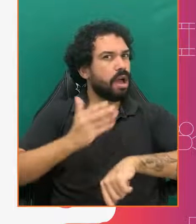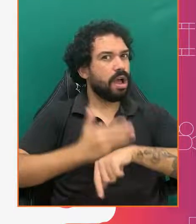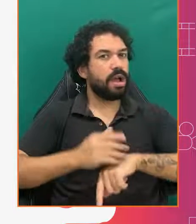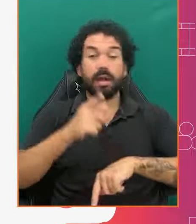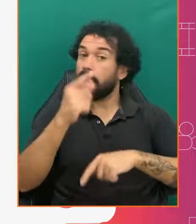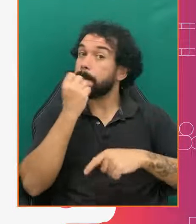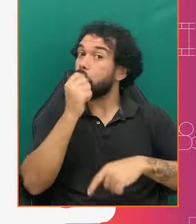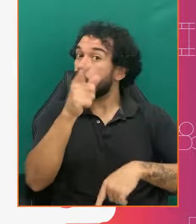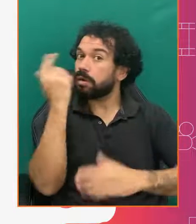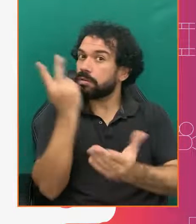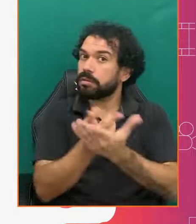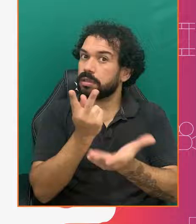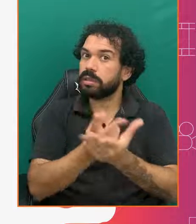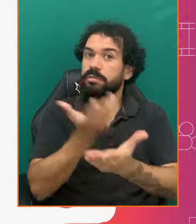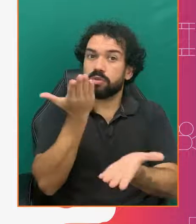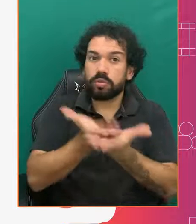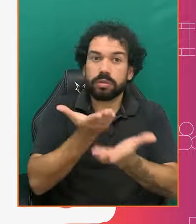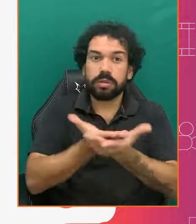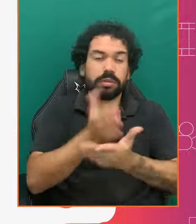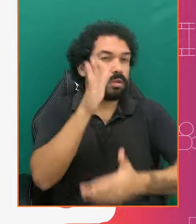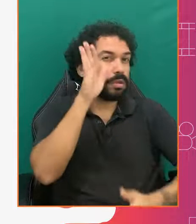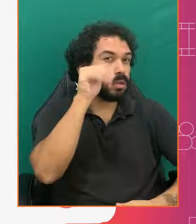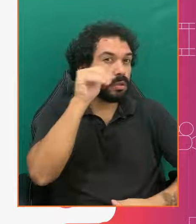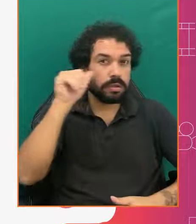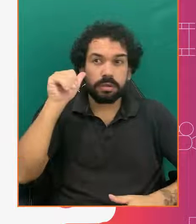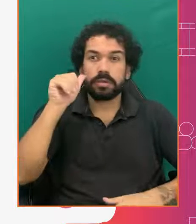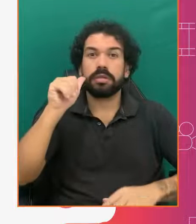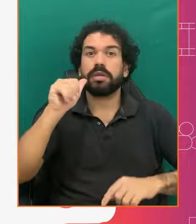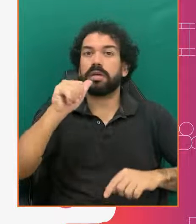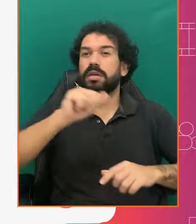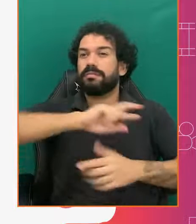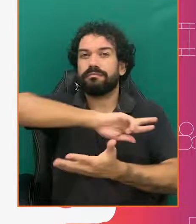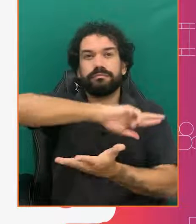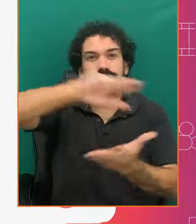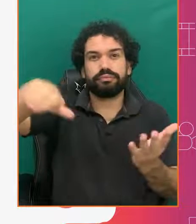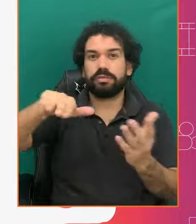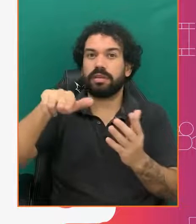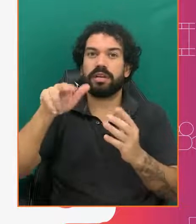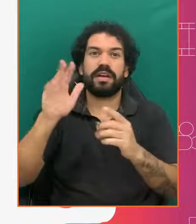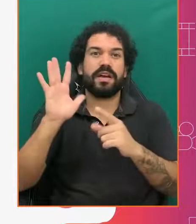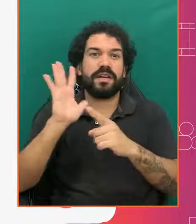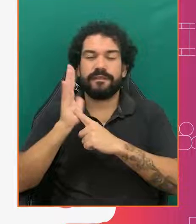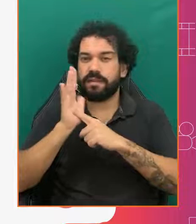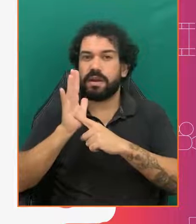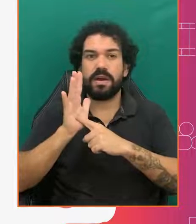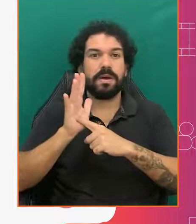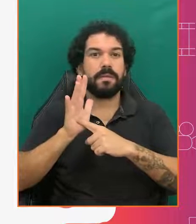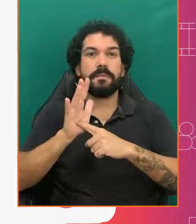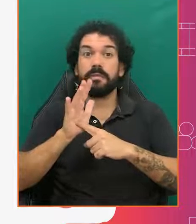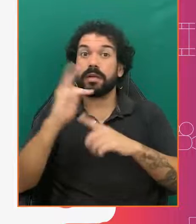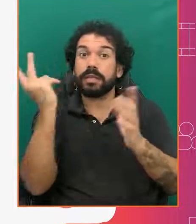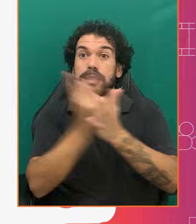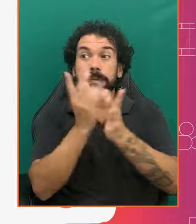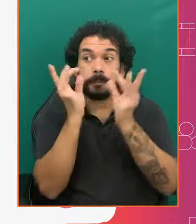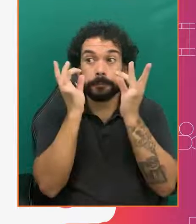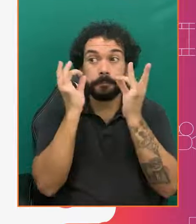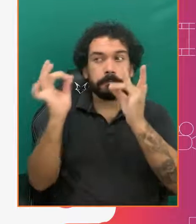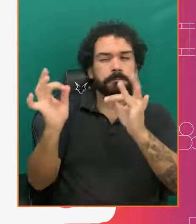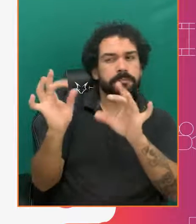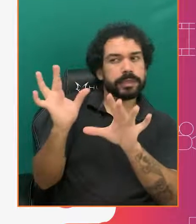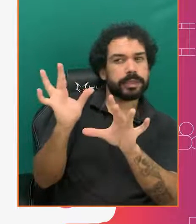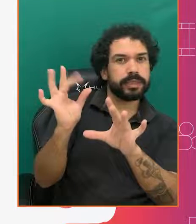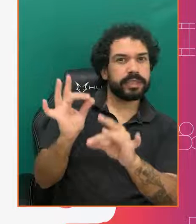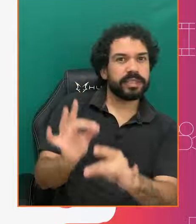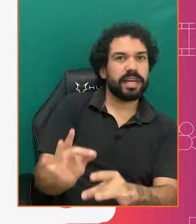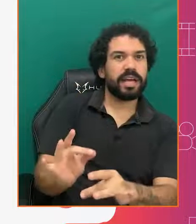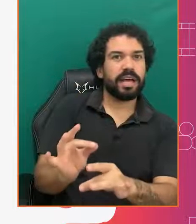Então, estude sempre, assista muitos produtos audiovisuais, fique sempre atento aos